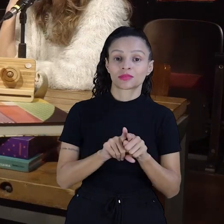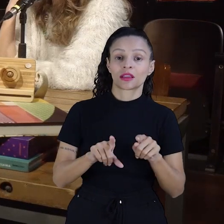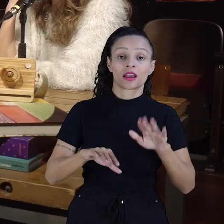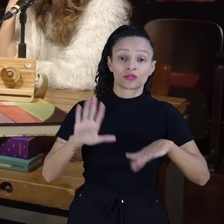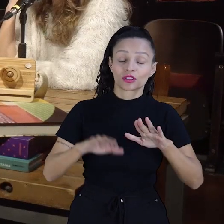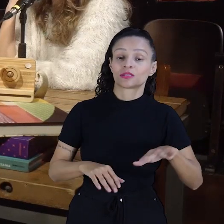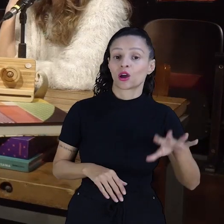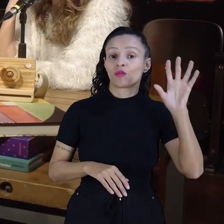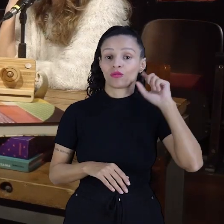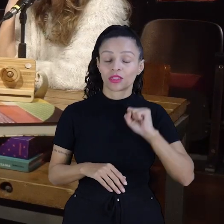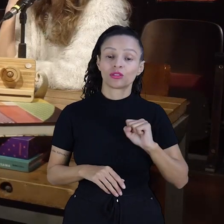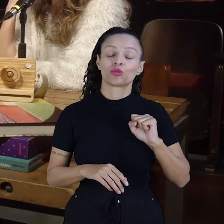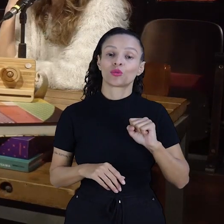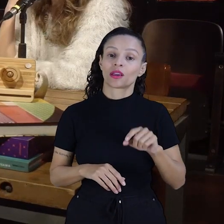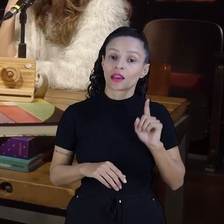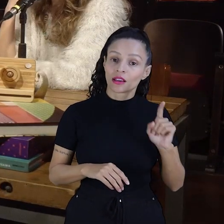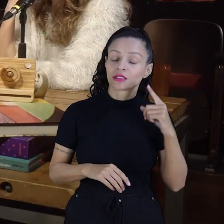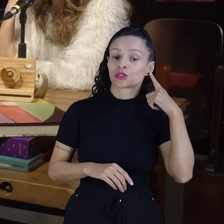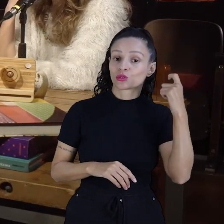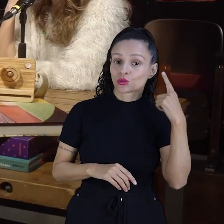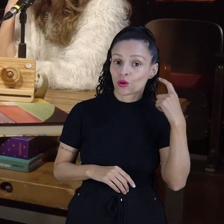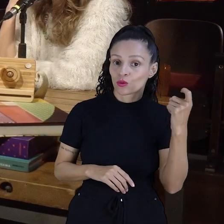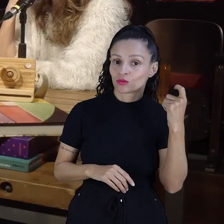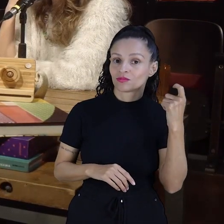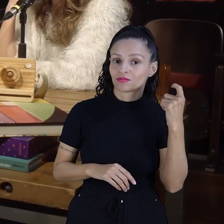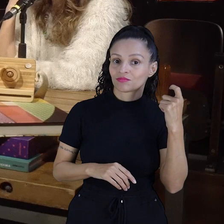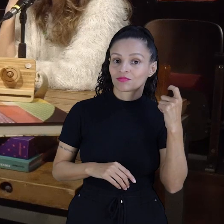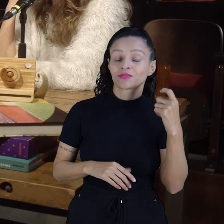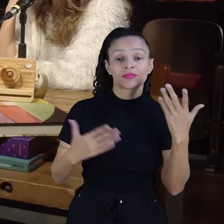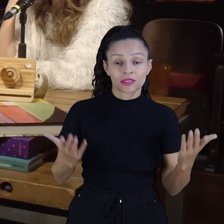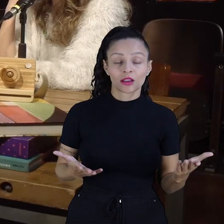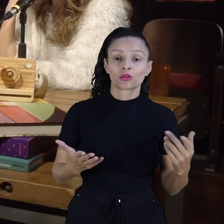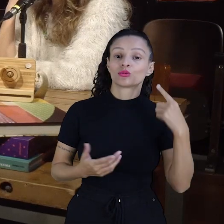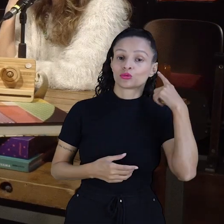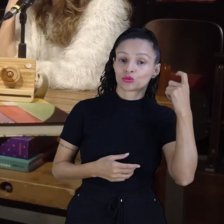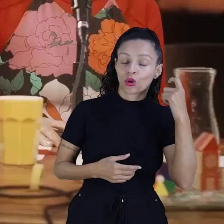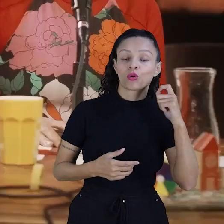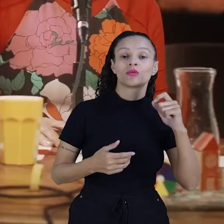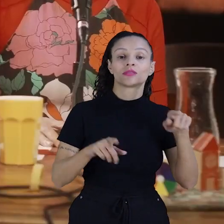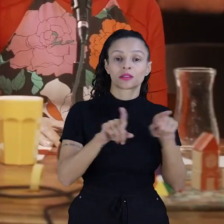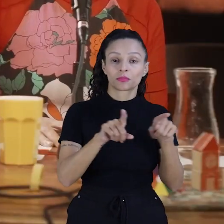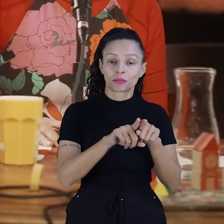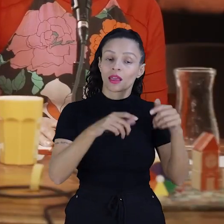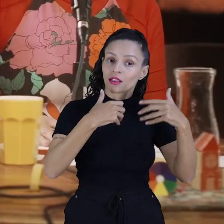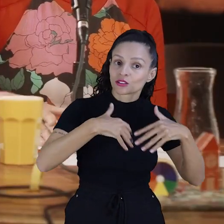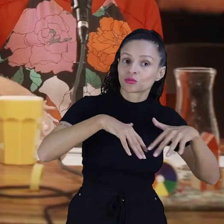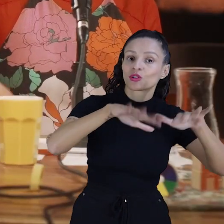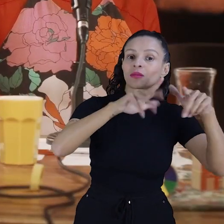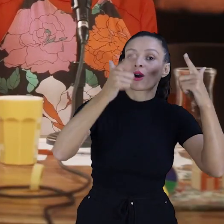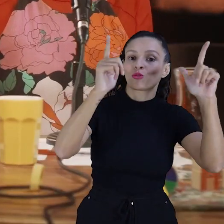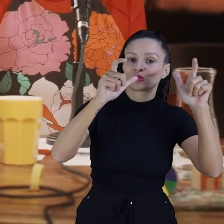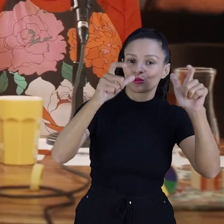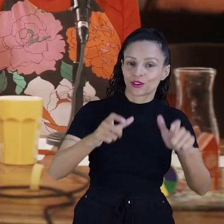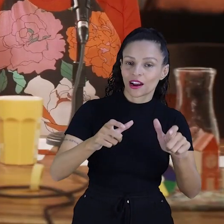a gente está ouvindo esse som, né? E o som transporta a gente para um outro lugar.